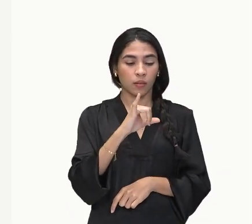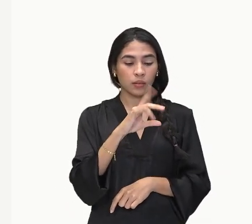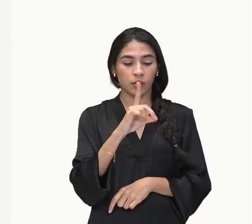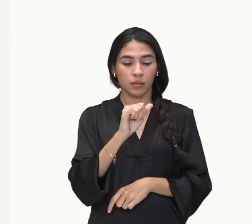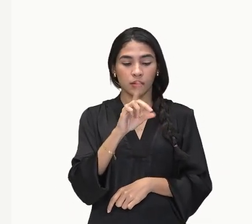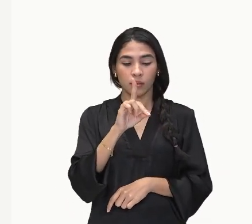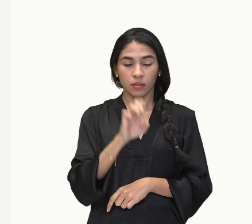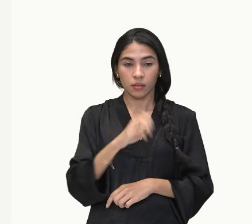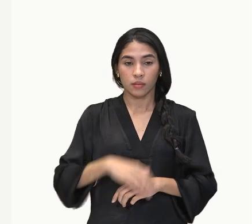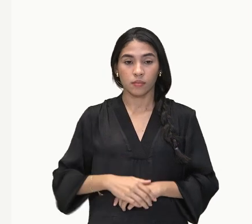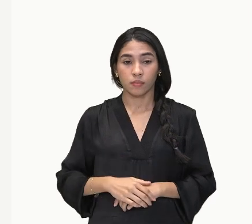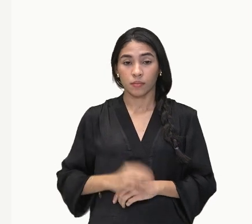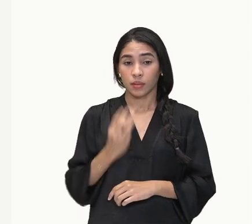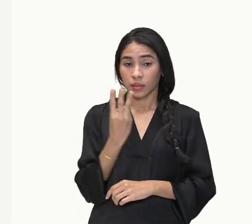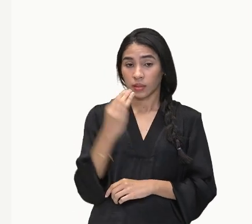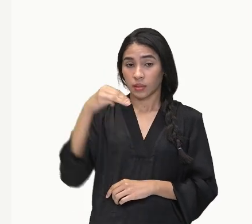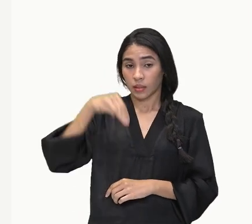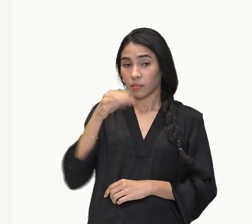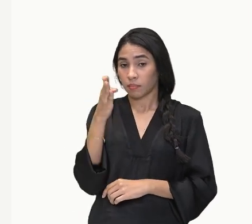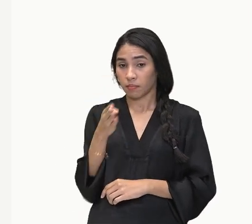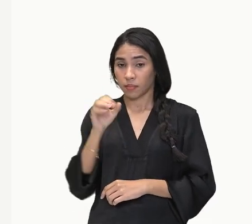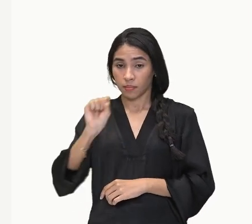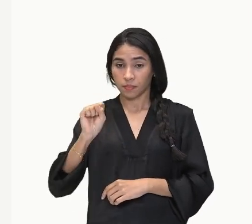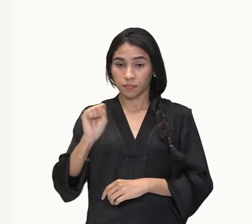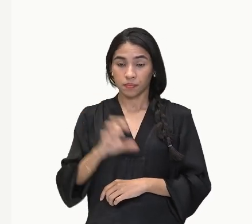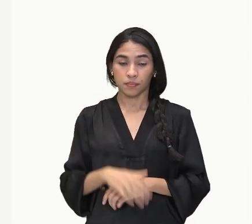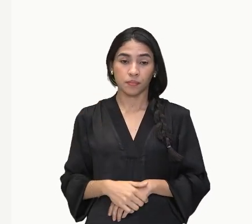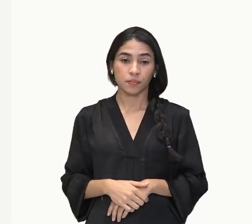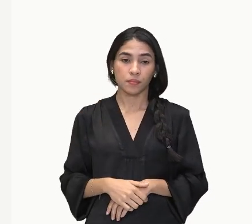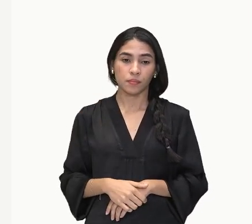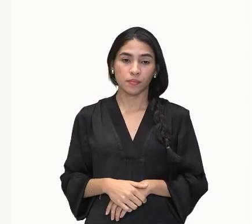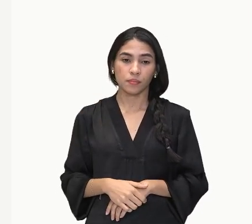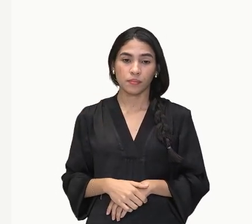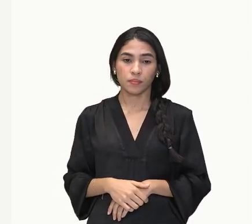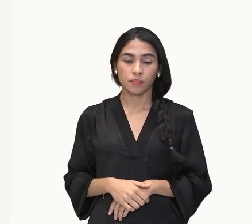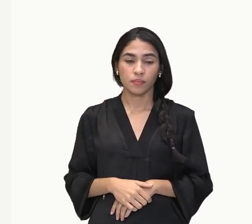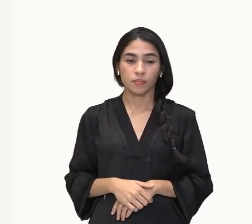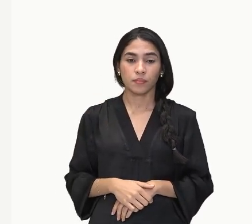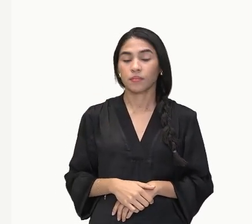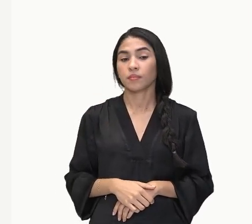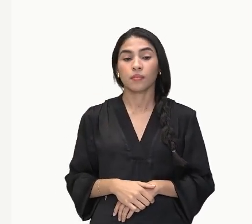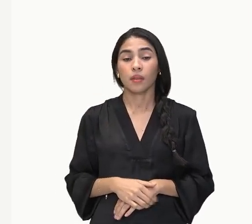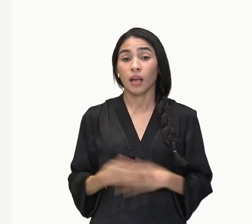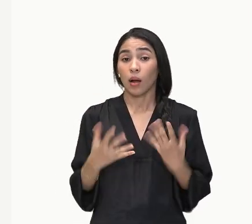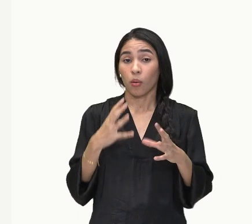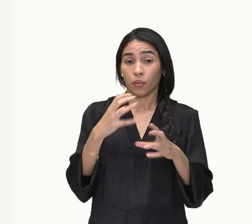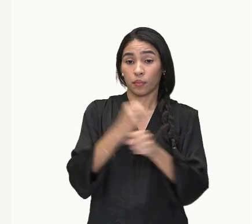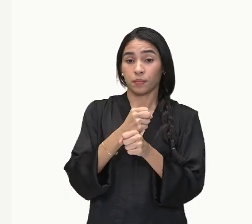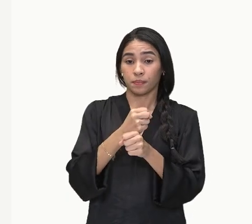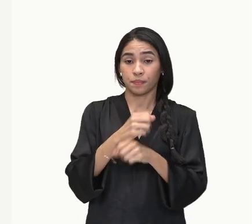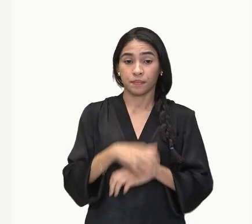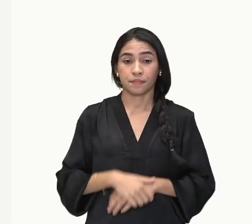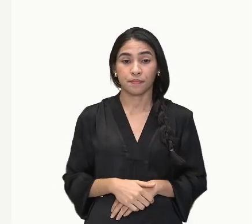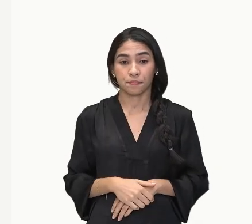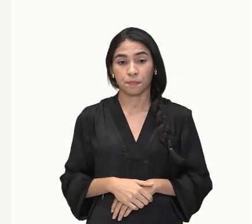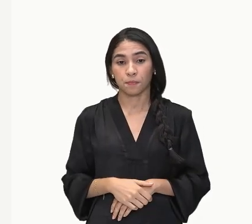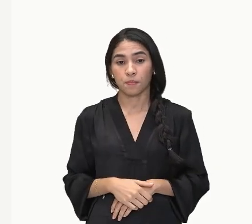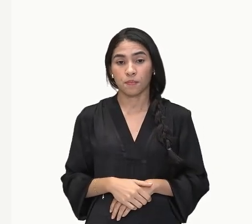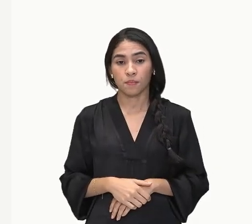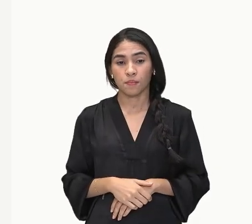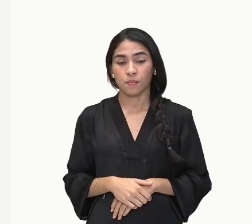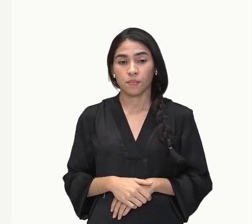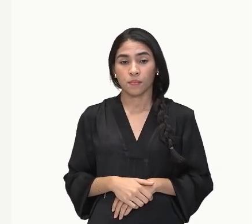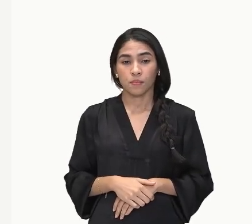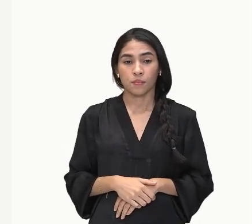3 metros por segundo. E aí a gente vai realizar a conta. Vamos colocar aqui